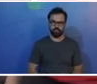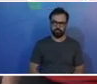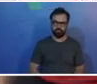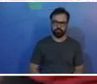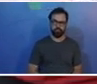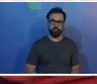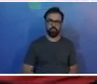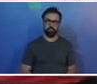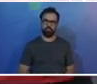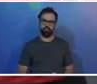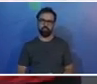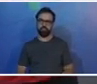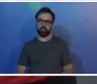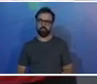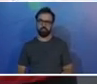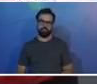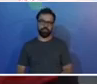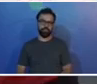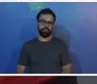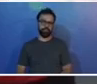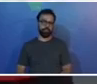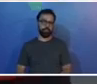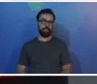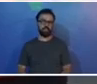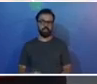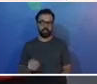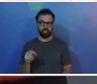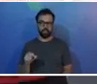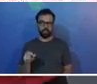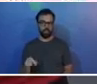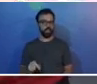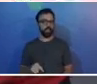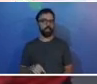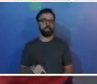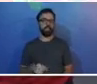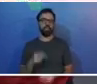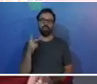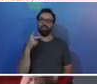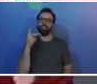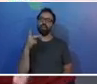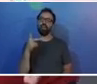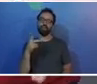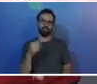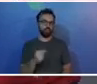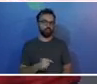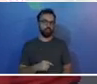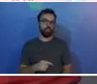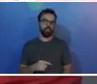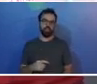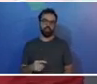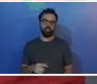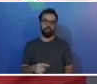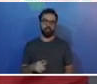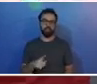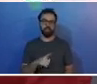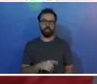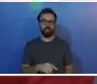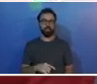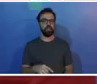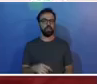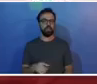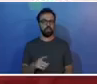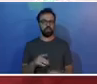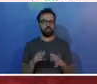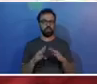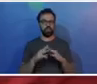deslocar. Nós não estamos falando aqui que nós não temos atendimento. Nós temos atendimento médico. Se eu for na UPA, eu vou ser